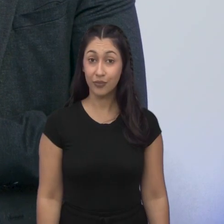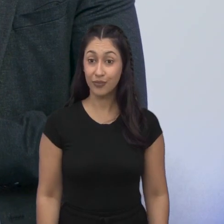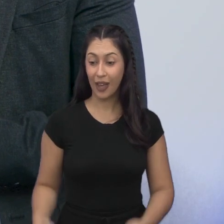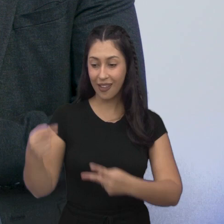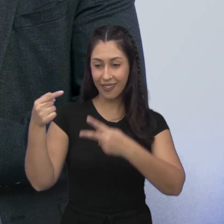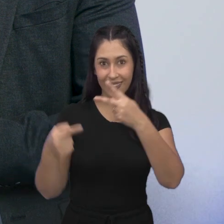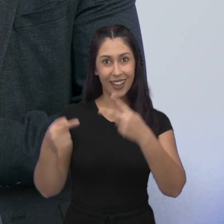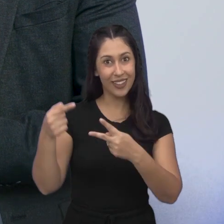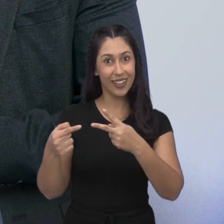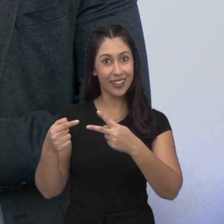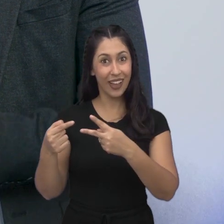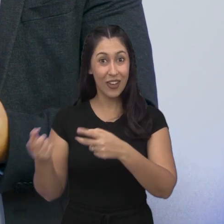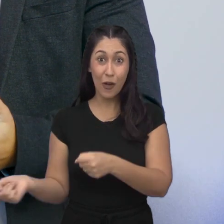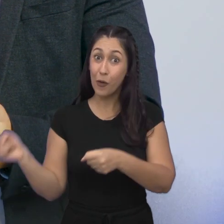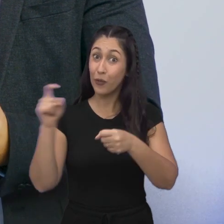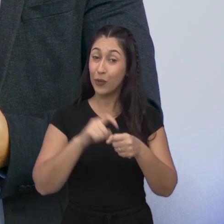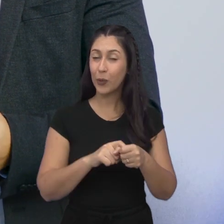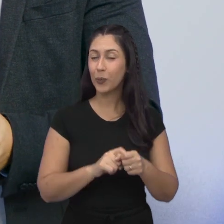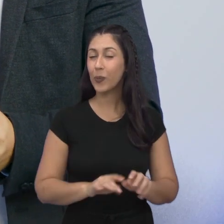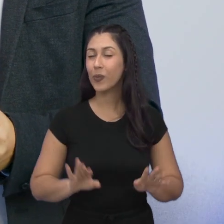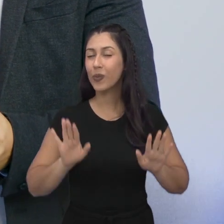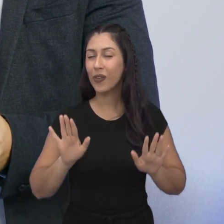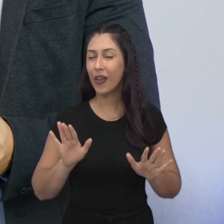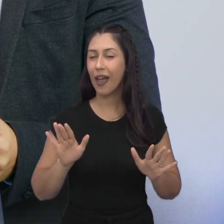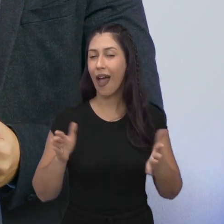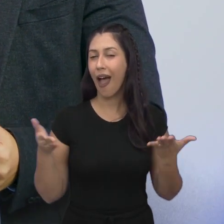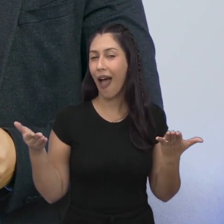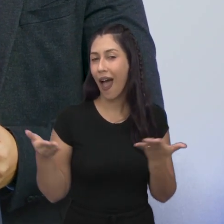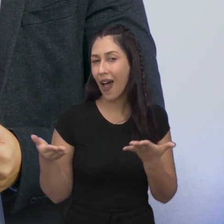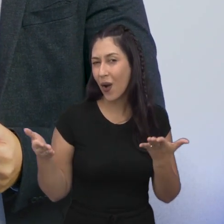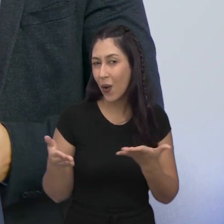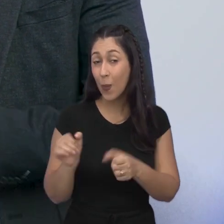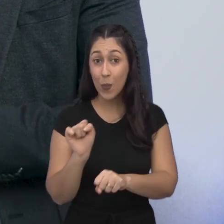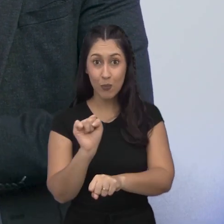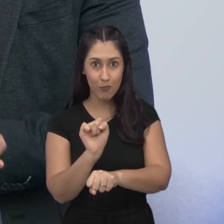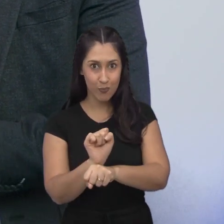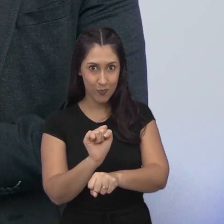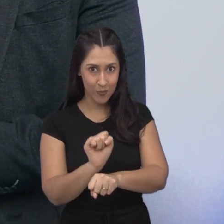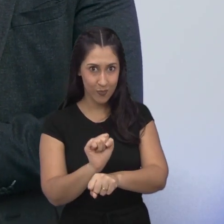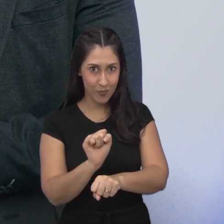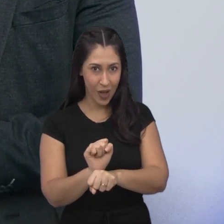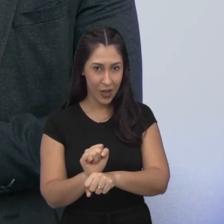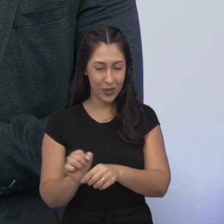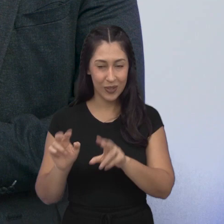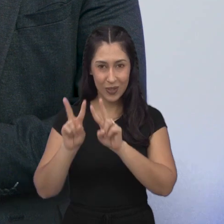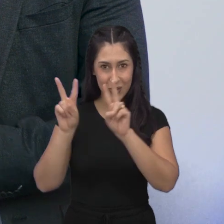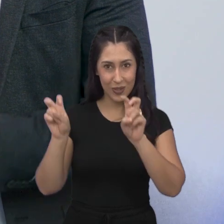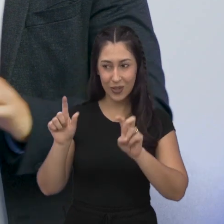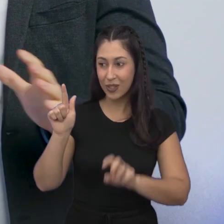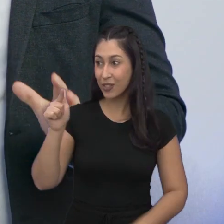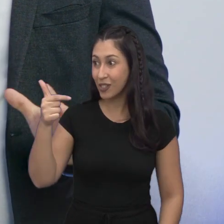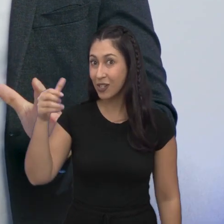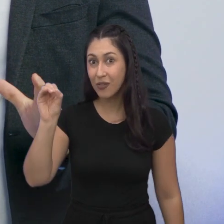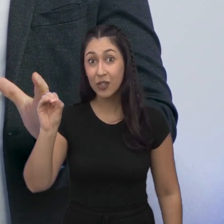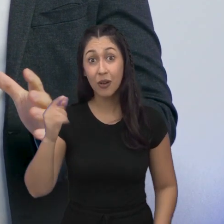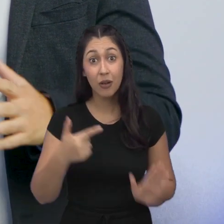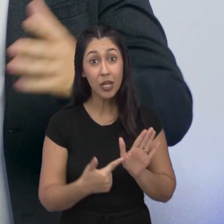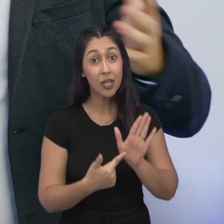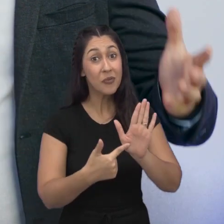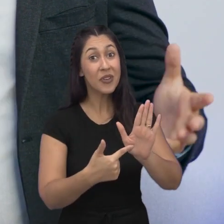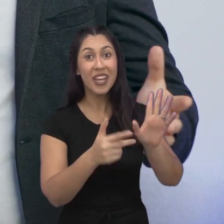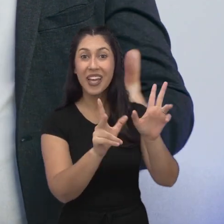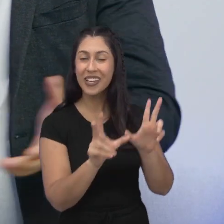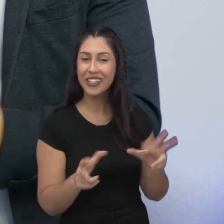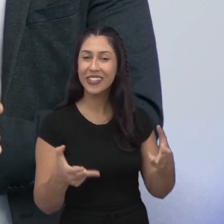Sobre Política está de volta. Olha só, a gente faz uma pequena pausa nesse papo a respeito do G20 para falar a respeito